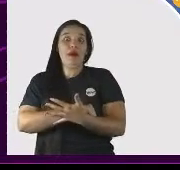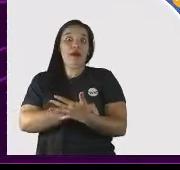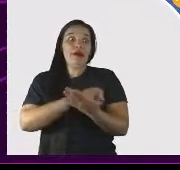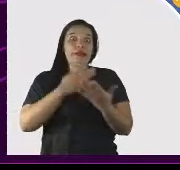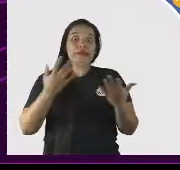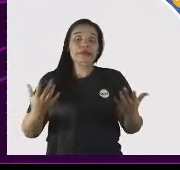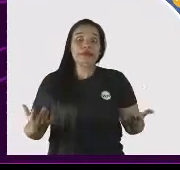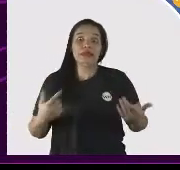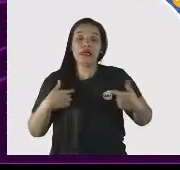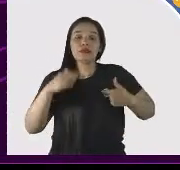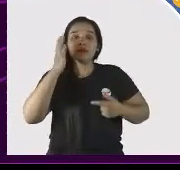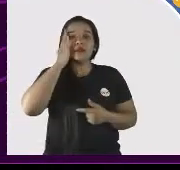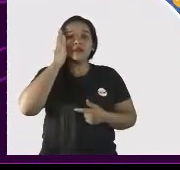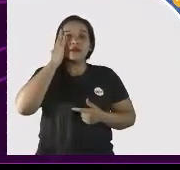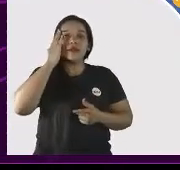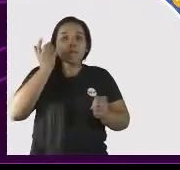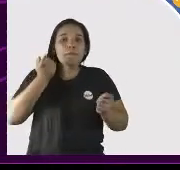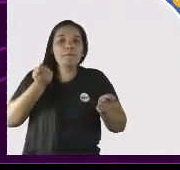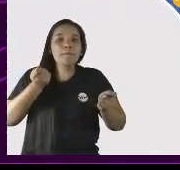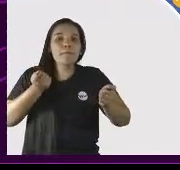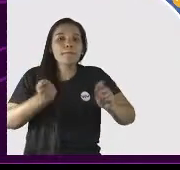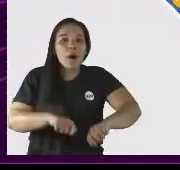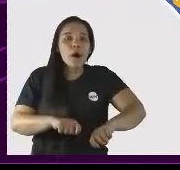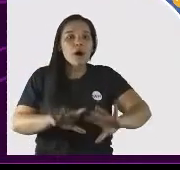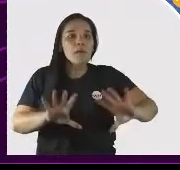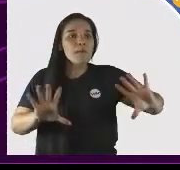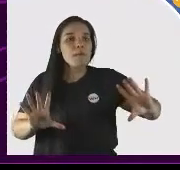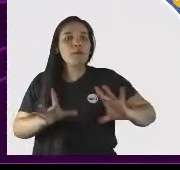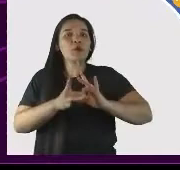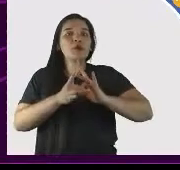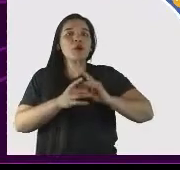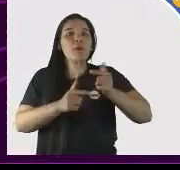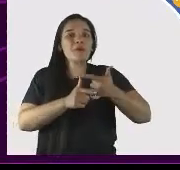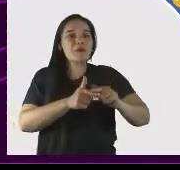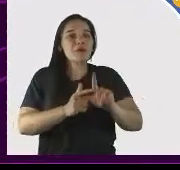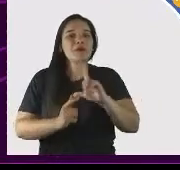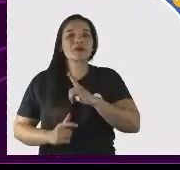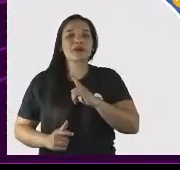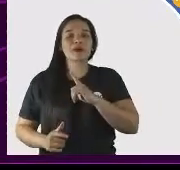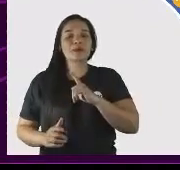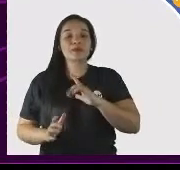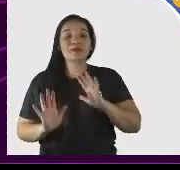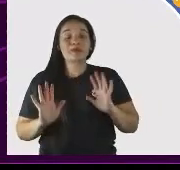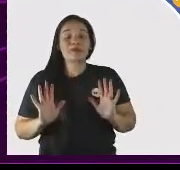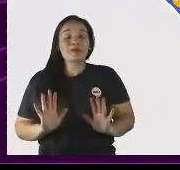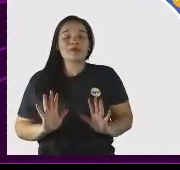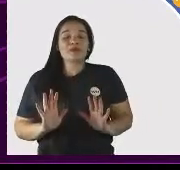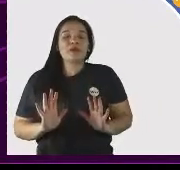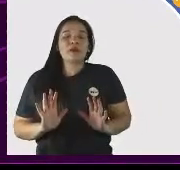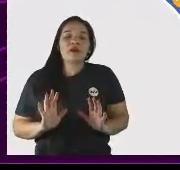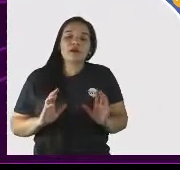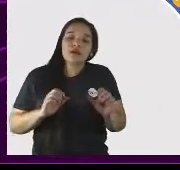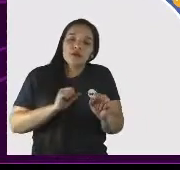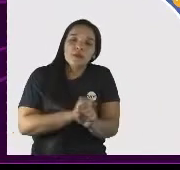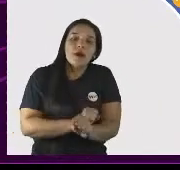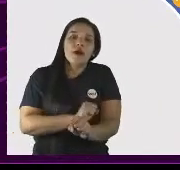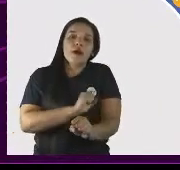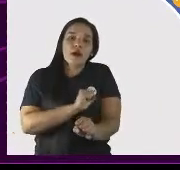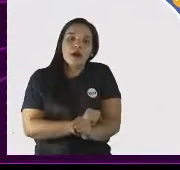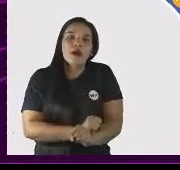isso poderia colapsar cadeia logística mundial e com lápis ou então agora é tempo ao tempo para gente